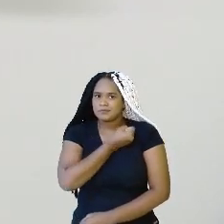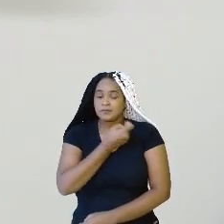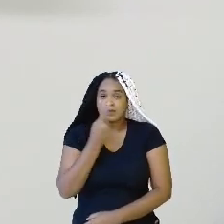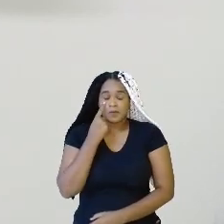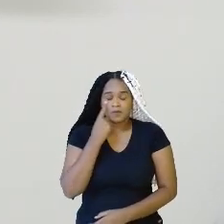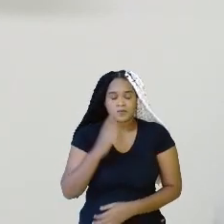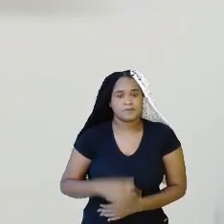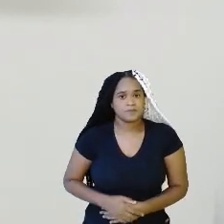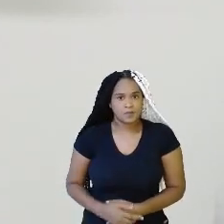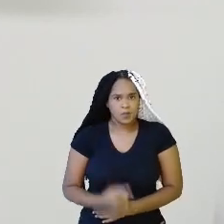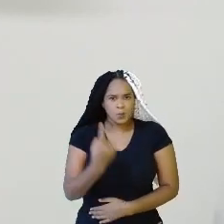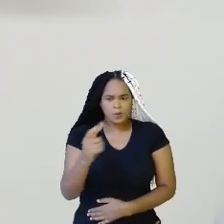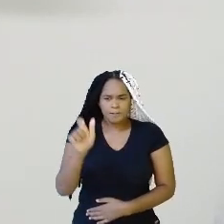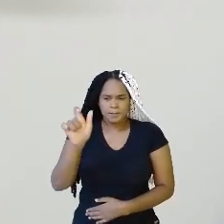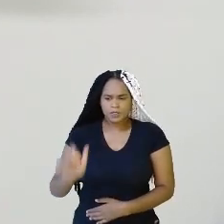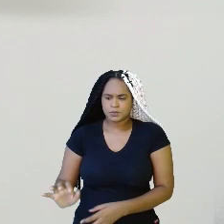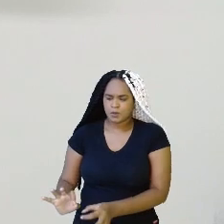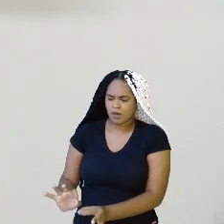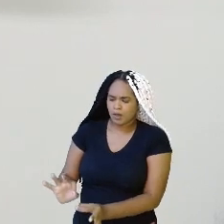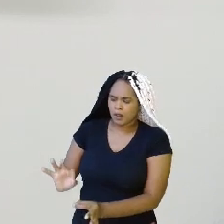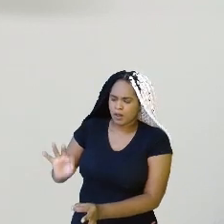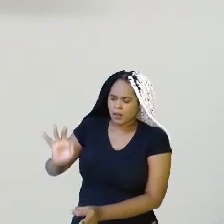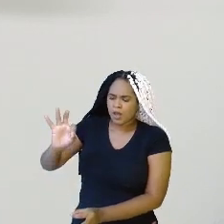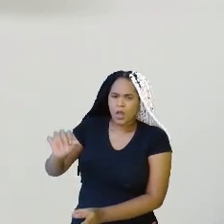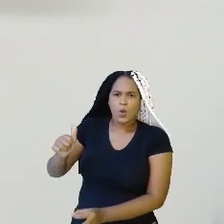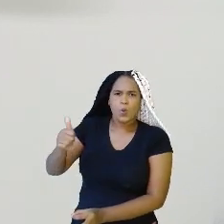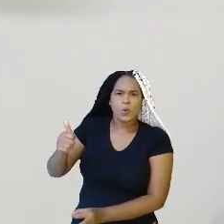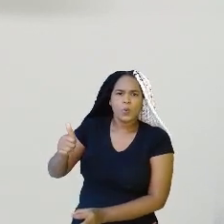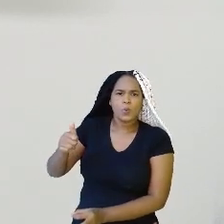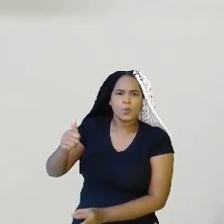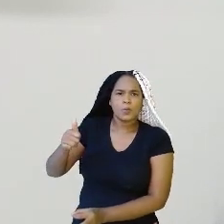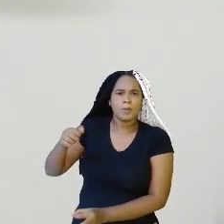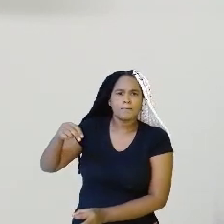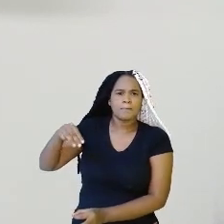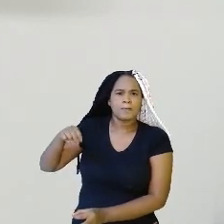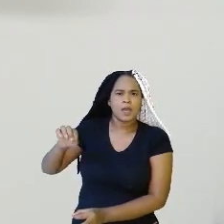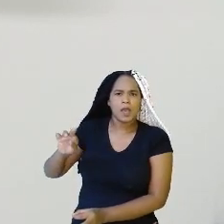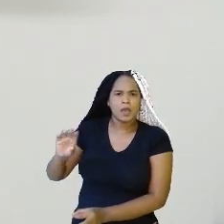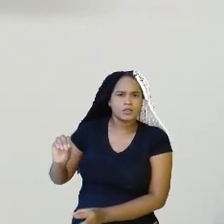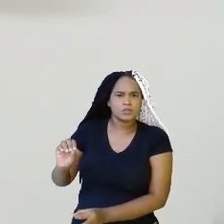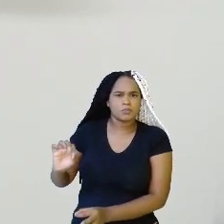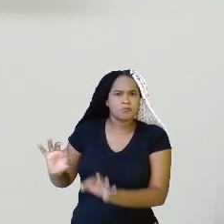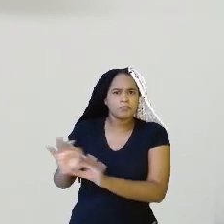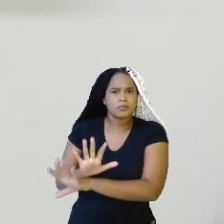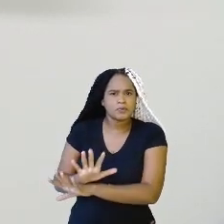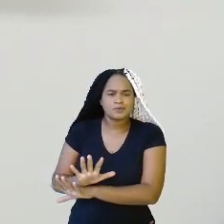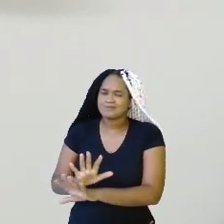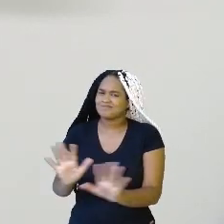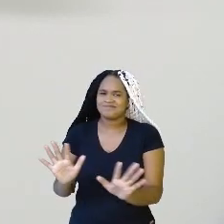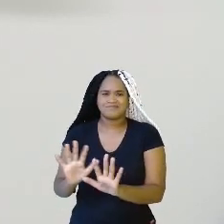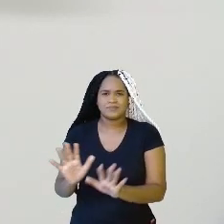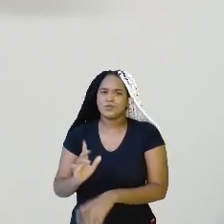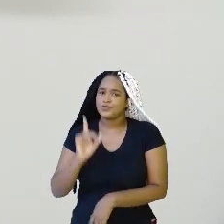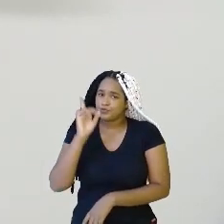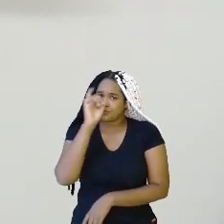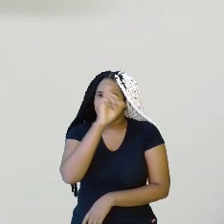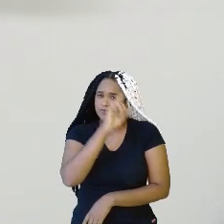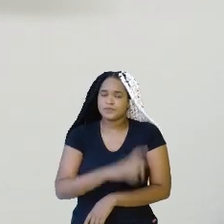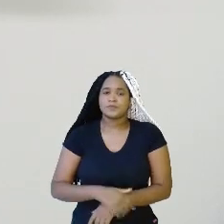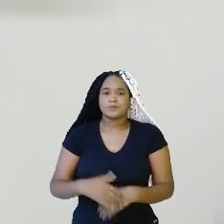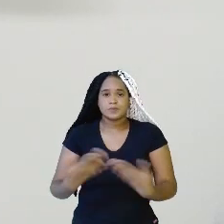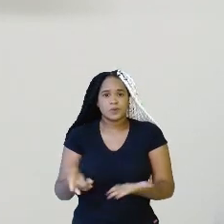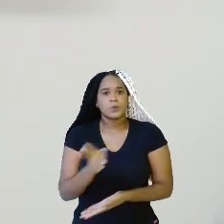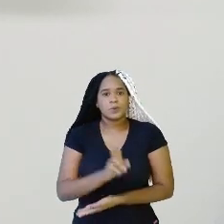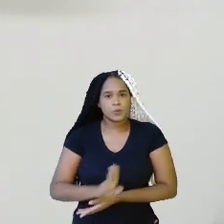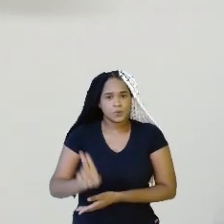ter só 1 metro ou só 2 metros. 3 metros então, hein? Provavelmente não haverá. Por isso, a